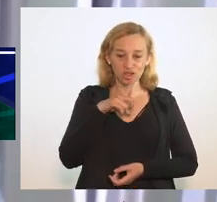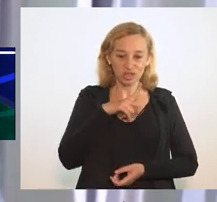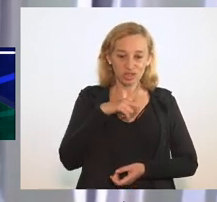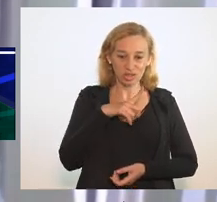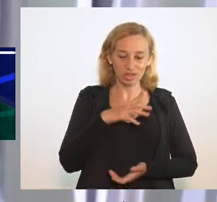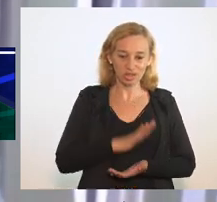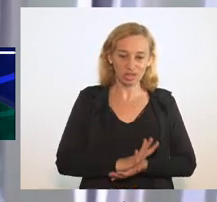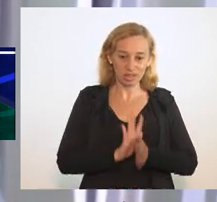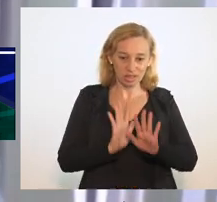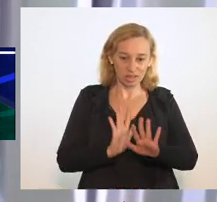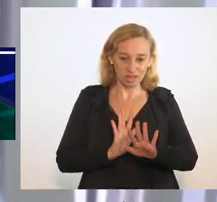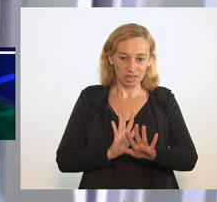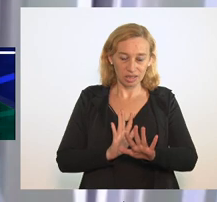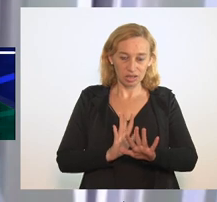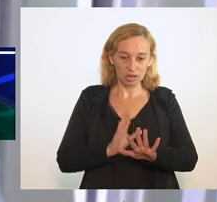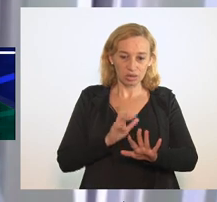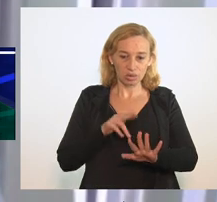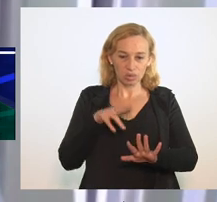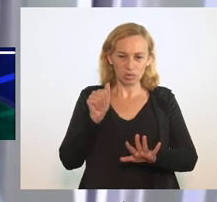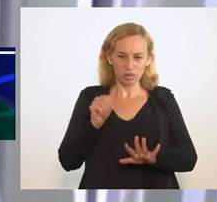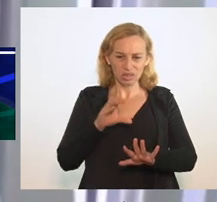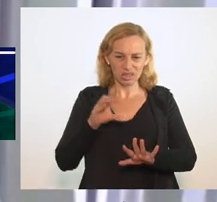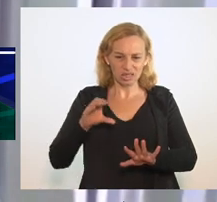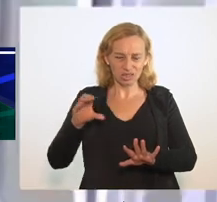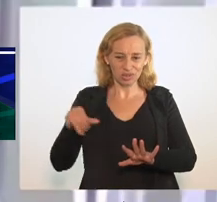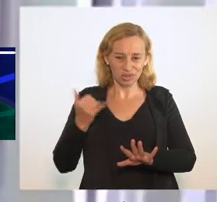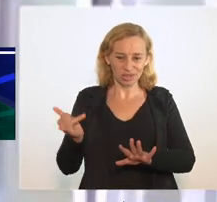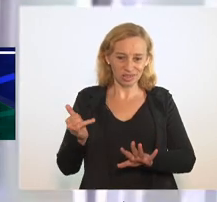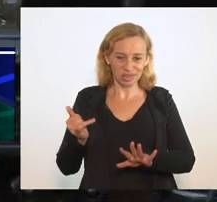fomos presididos na CCJ por seu irmão, não, né? Não.